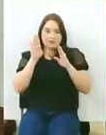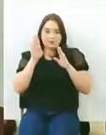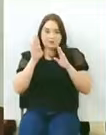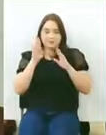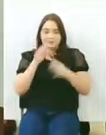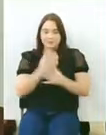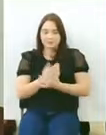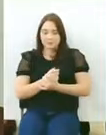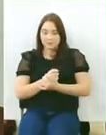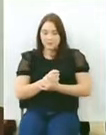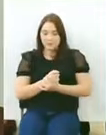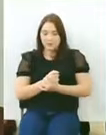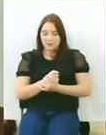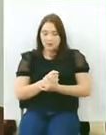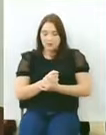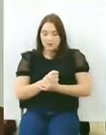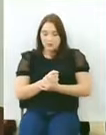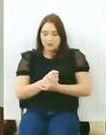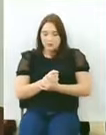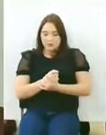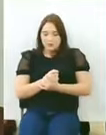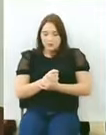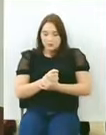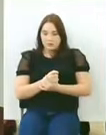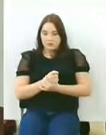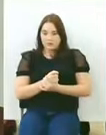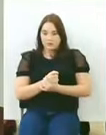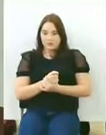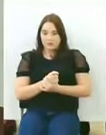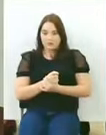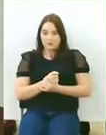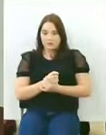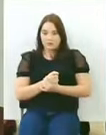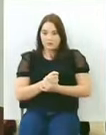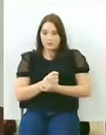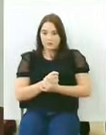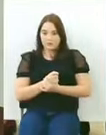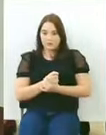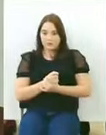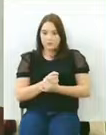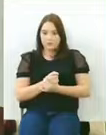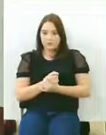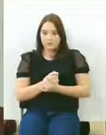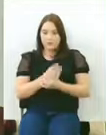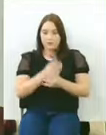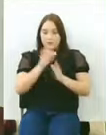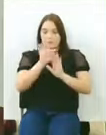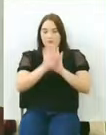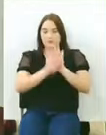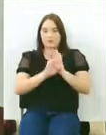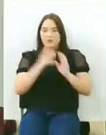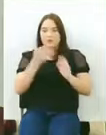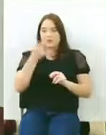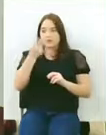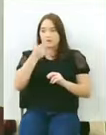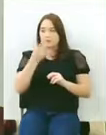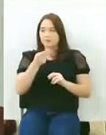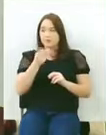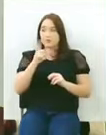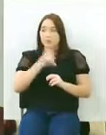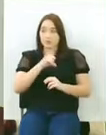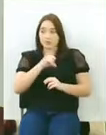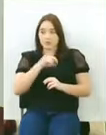que bênção, que satisfação. Deixa eu terminar, porque o texto diz que há um supremo pastor e ele